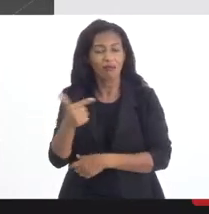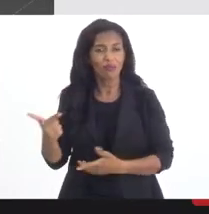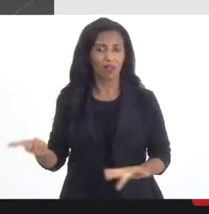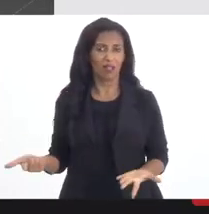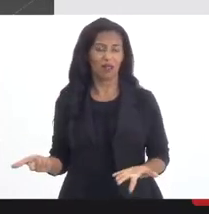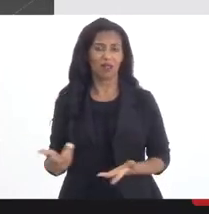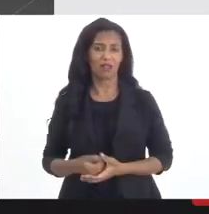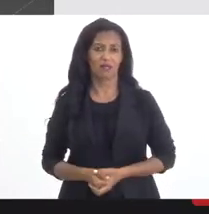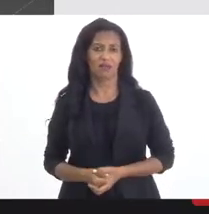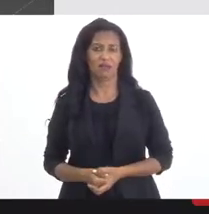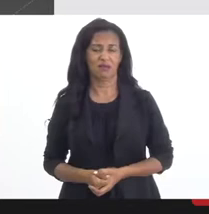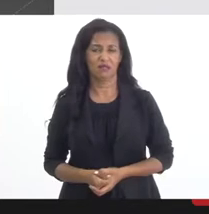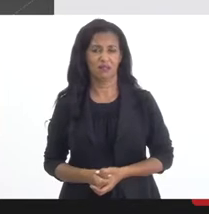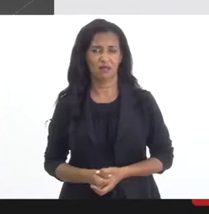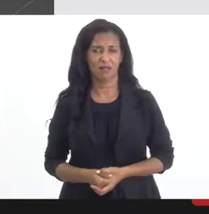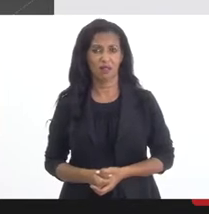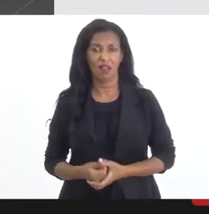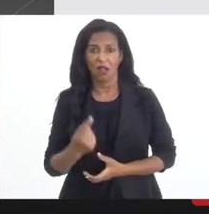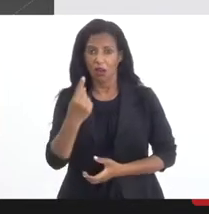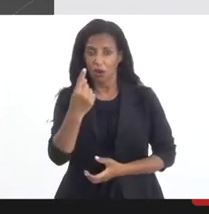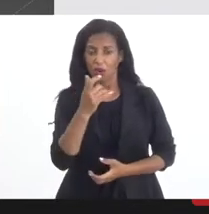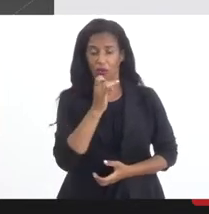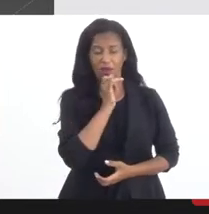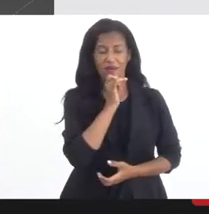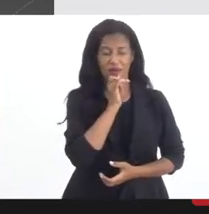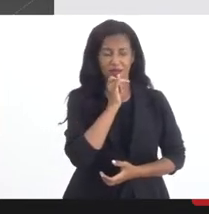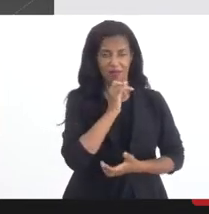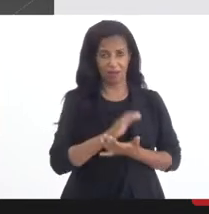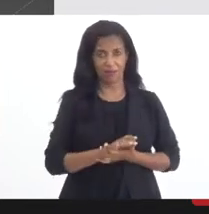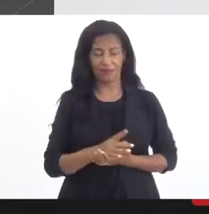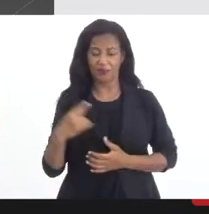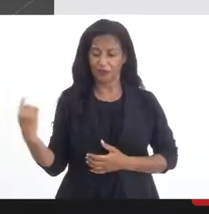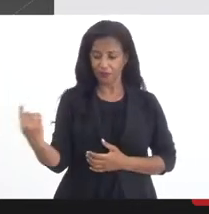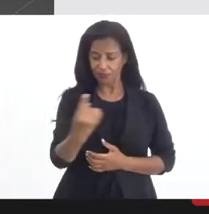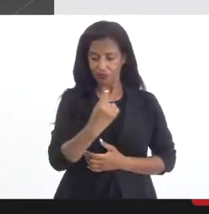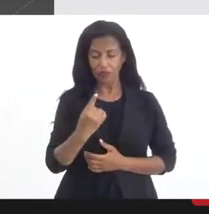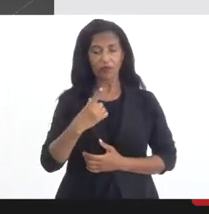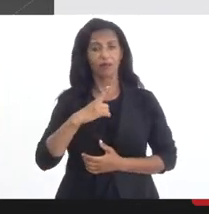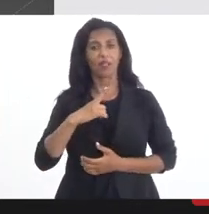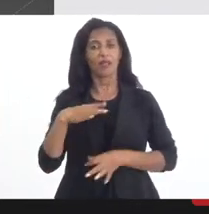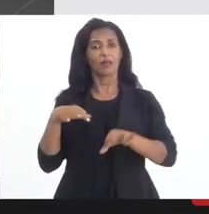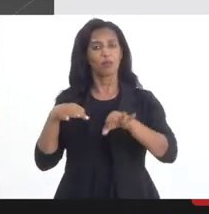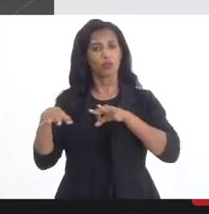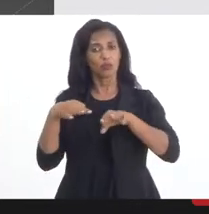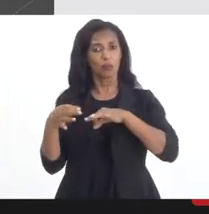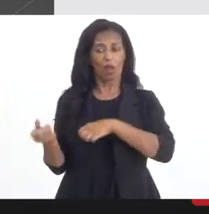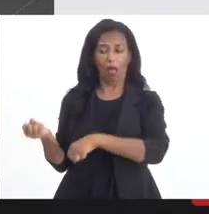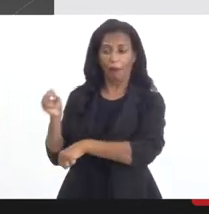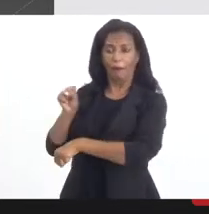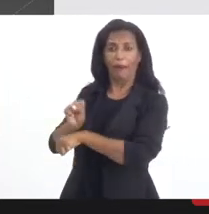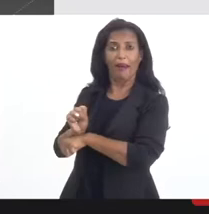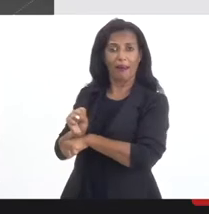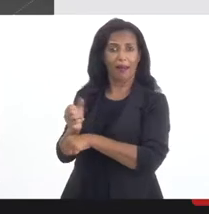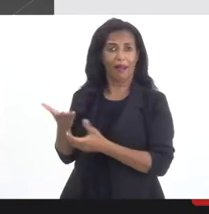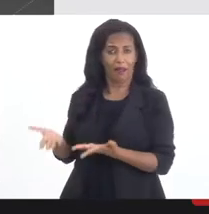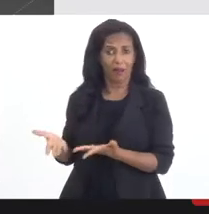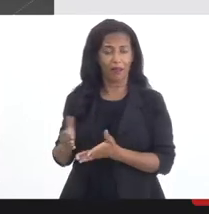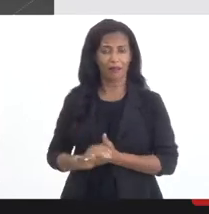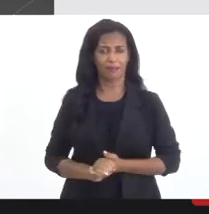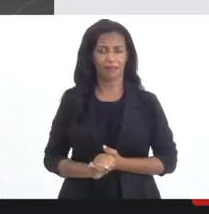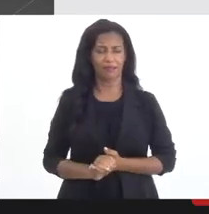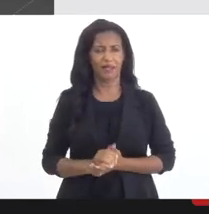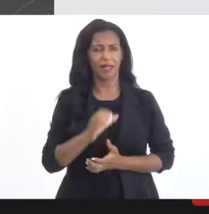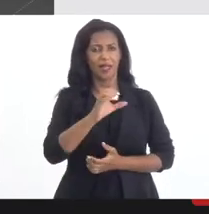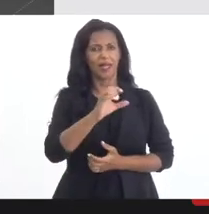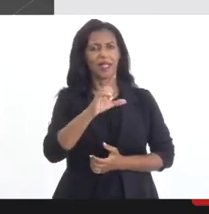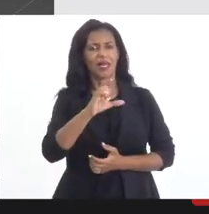Chamo aqui um detalhe, vou dar um exemplo. Nós temos um projeto que está até hoje parado da clínica escola,